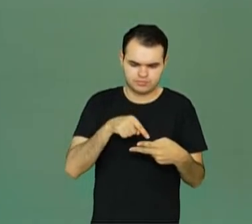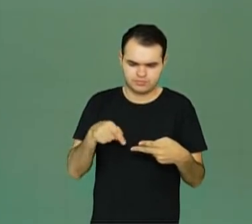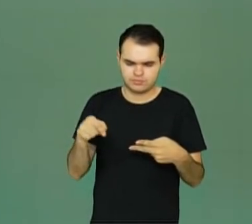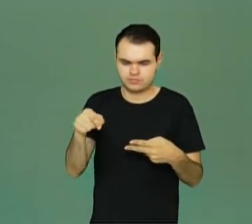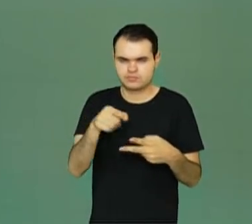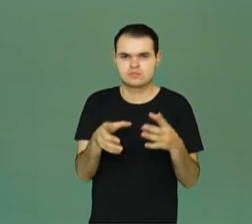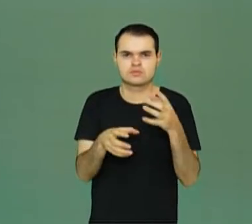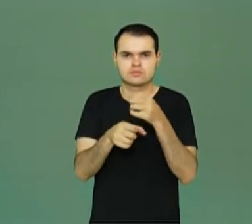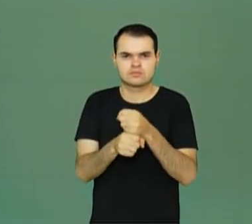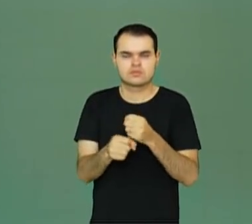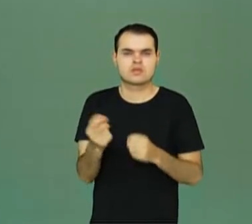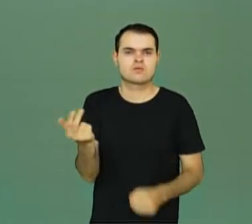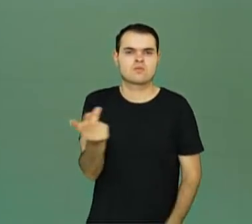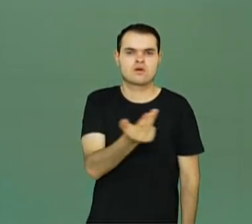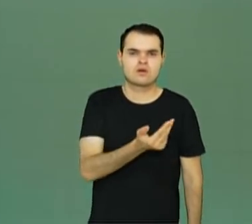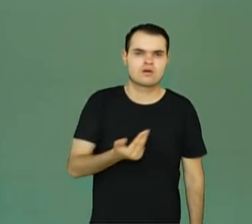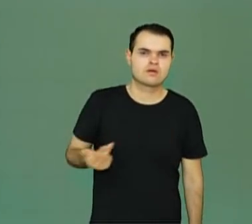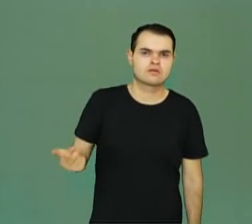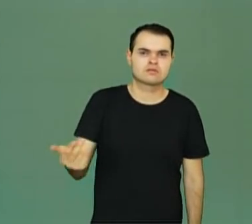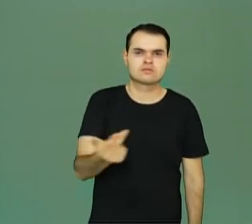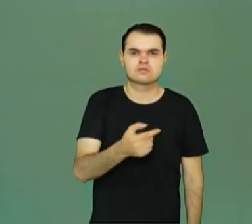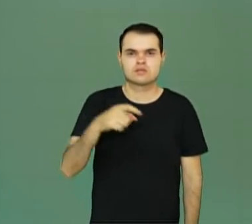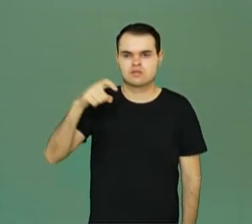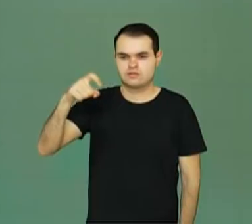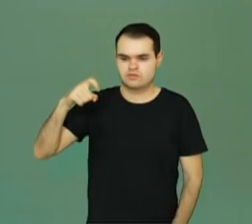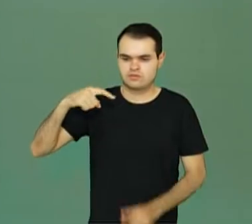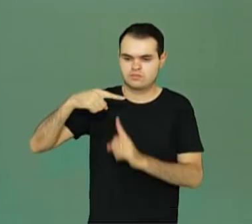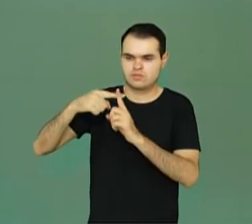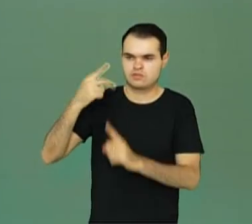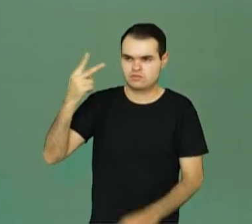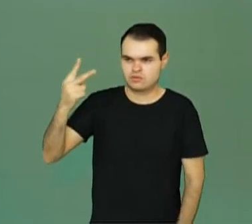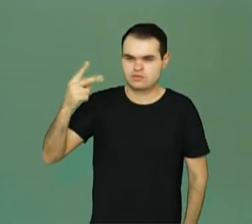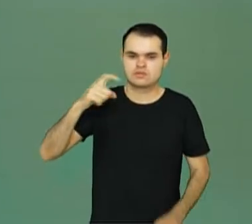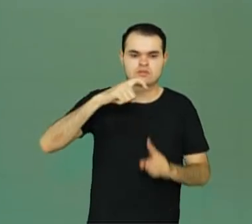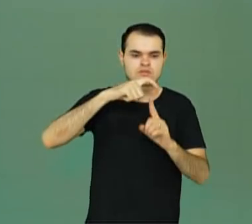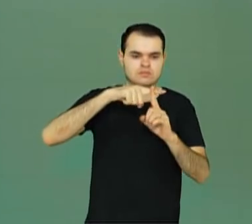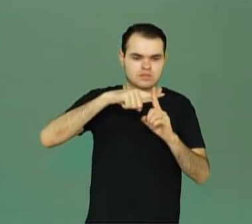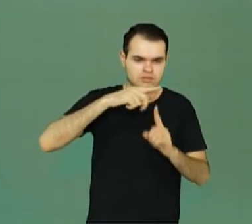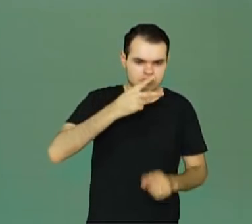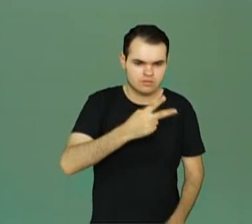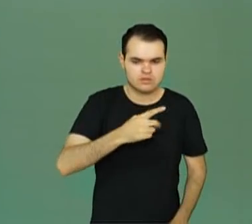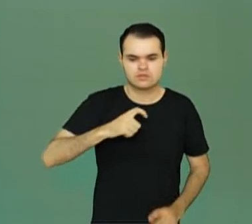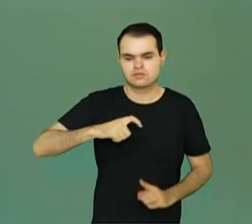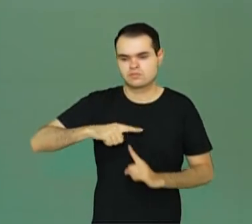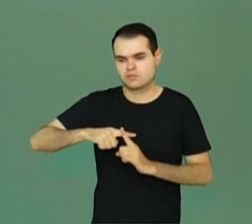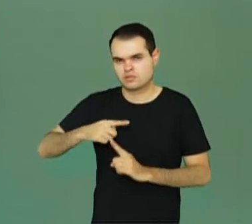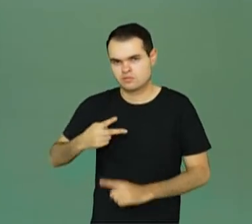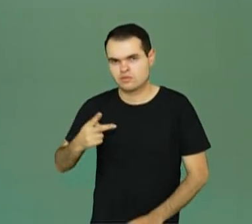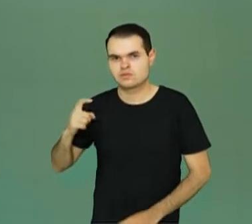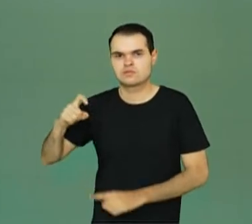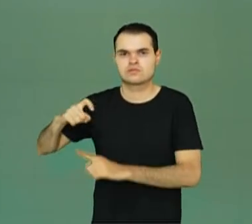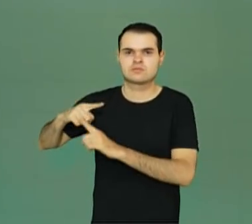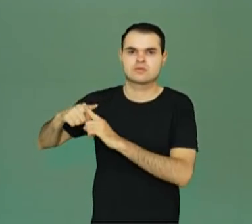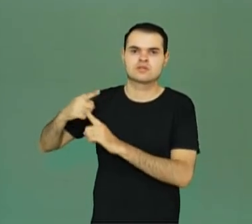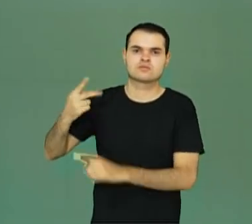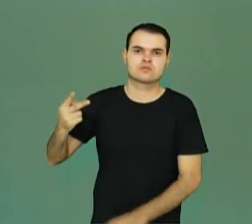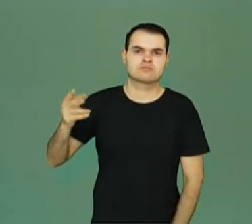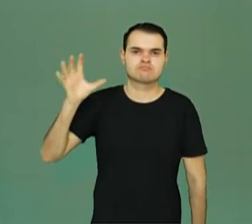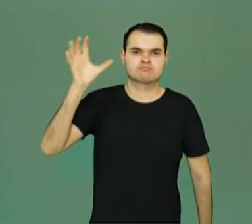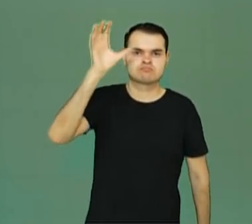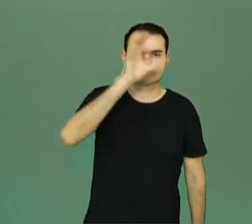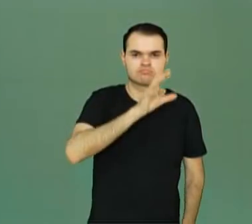lados são iguais. Então se aqui é x mais 2, aqui é x mais 2, aqui é x mais 2 e aqui é x mais